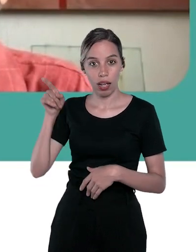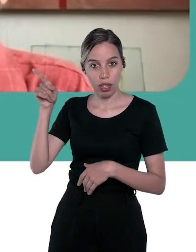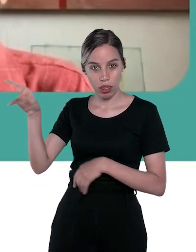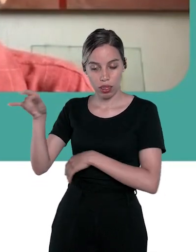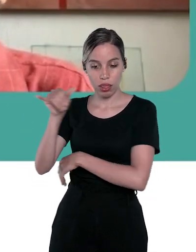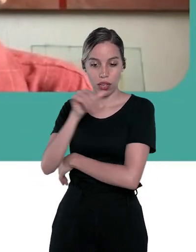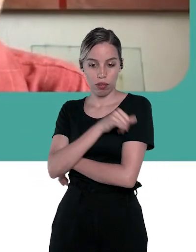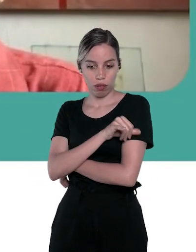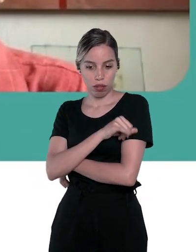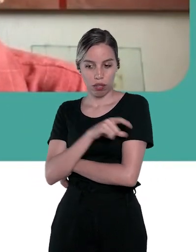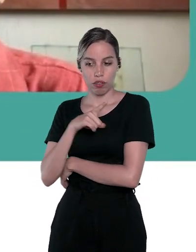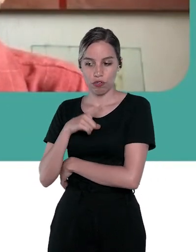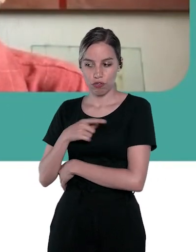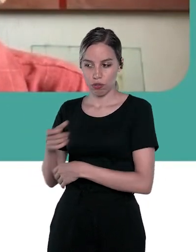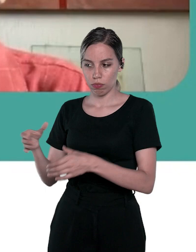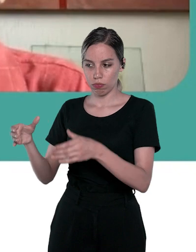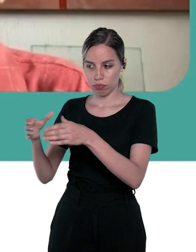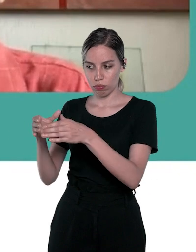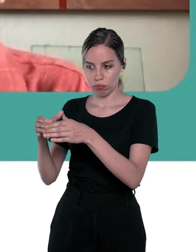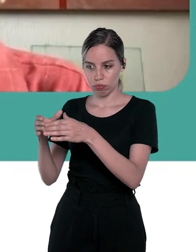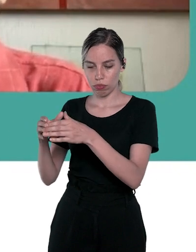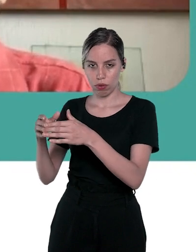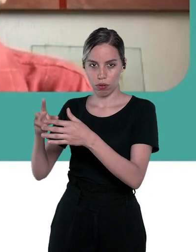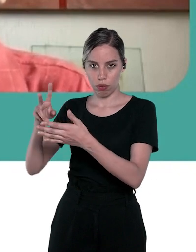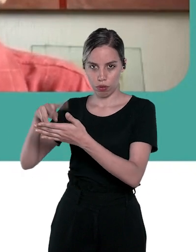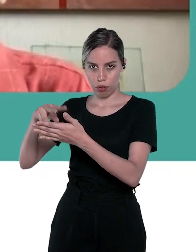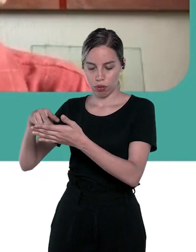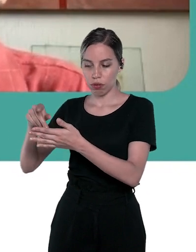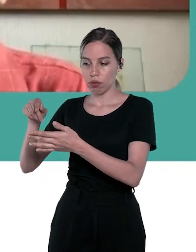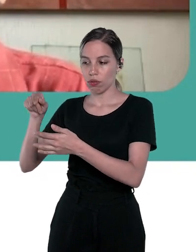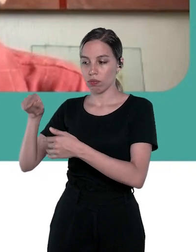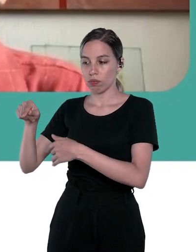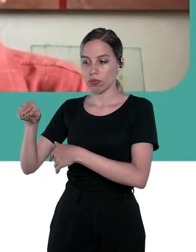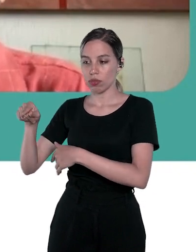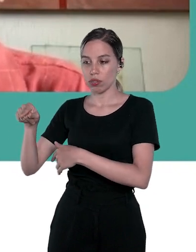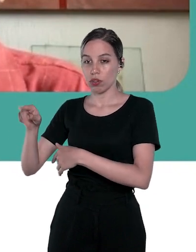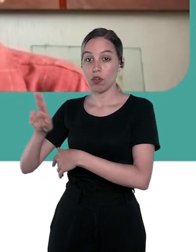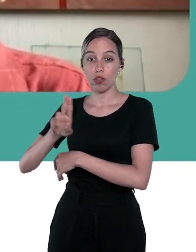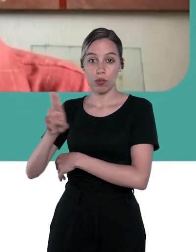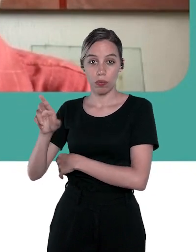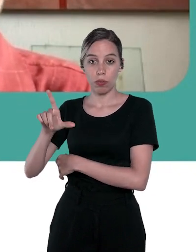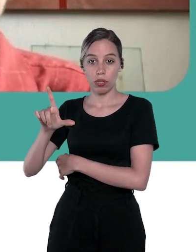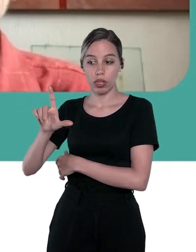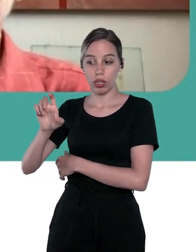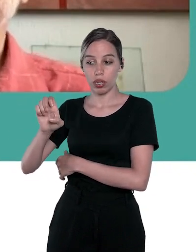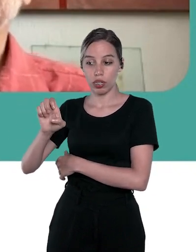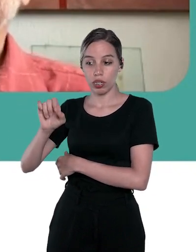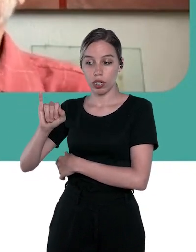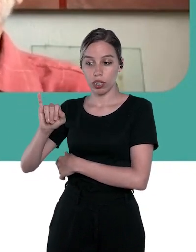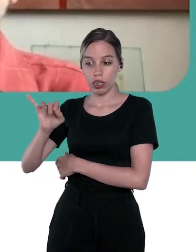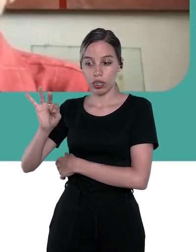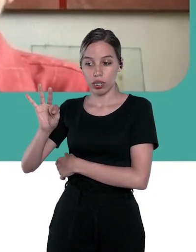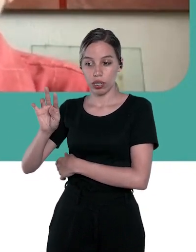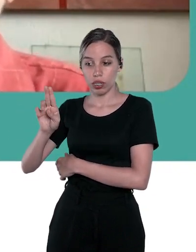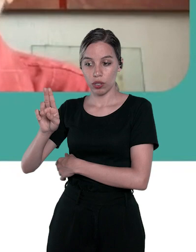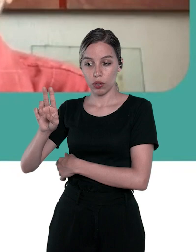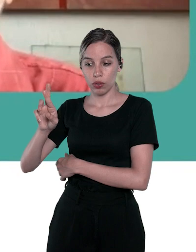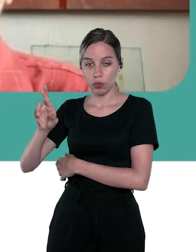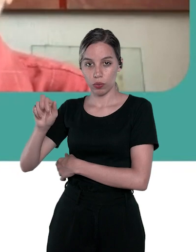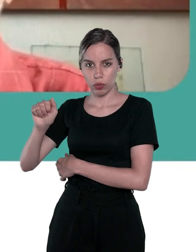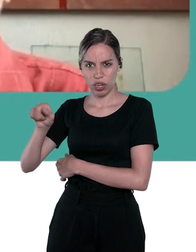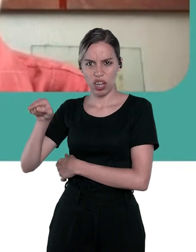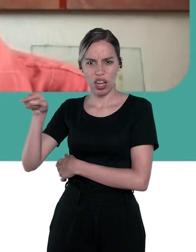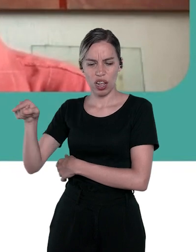chamada Leitura, que não existe mais. Circulou na década de 50 e 60.